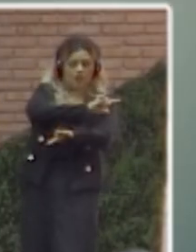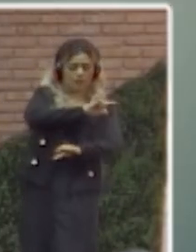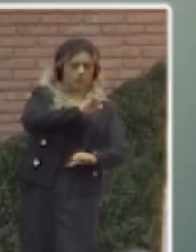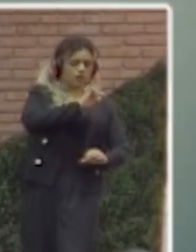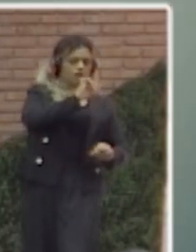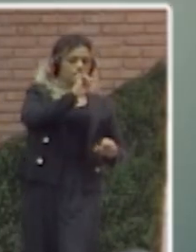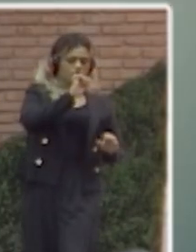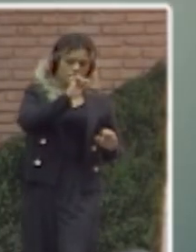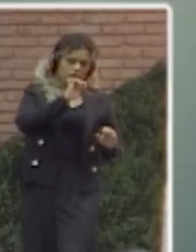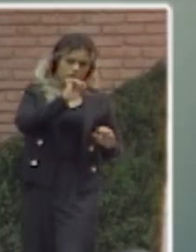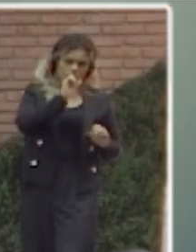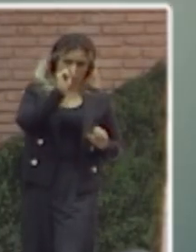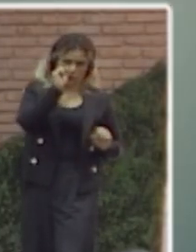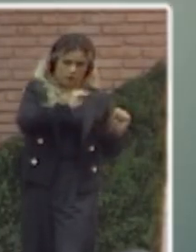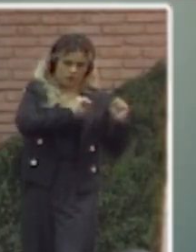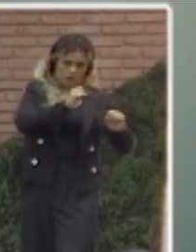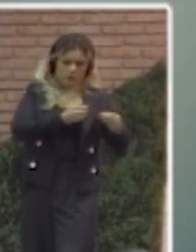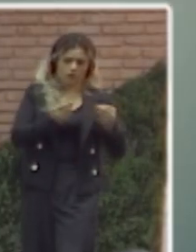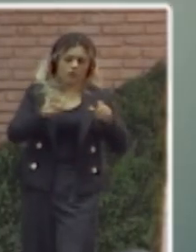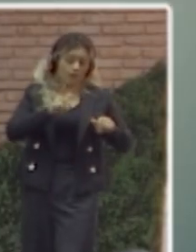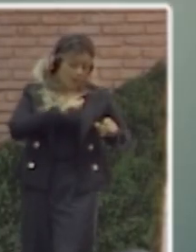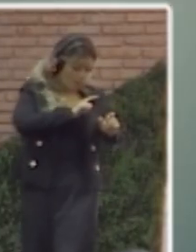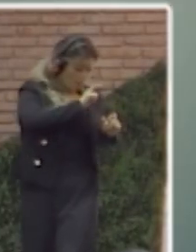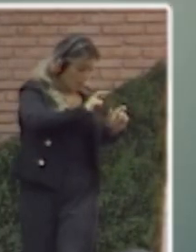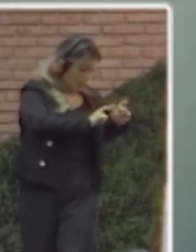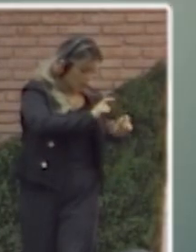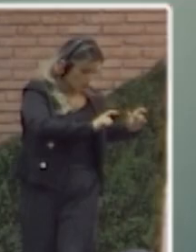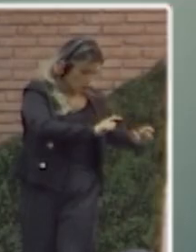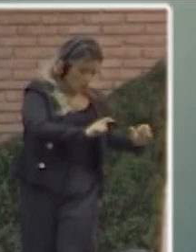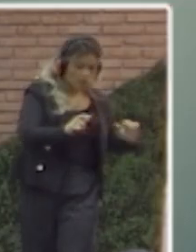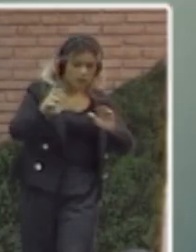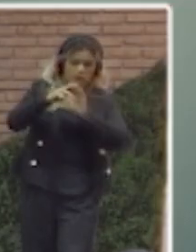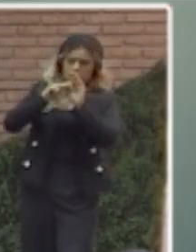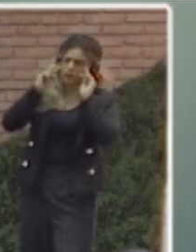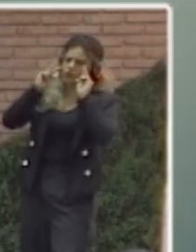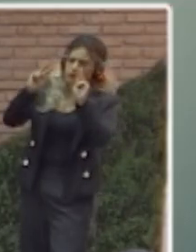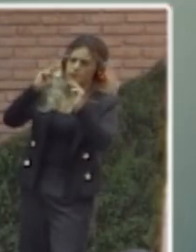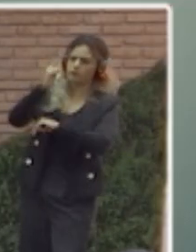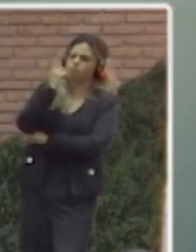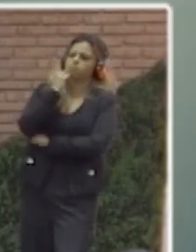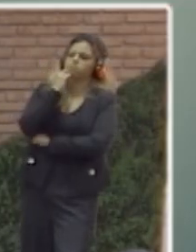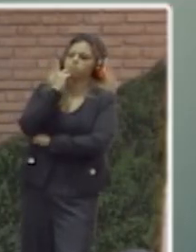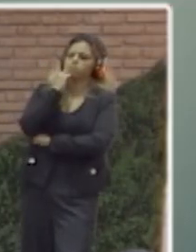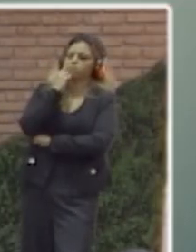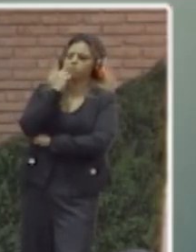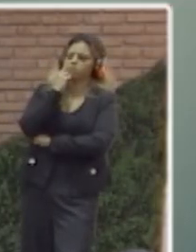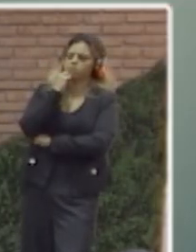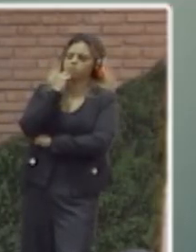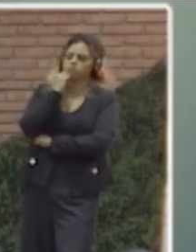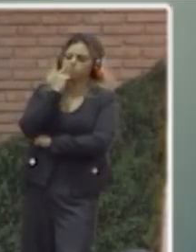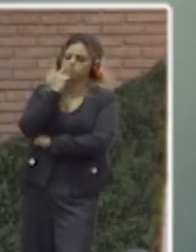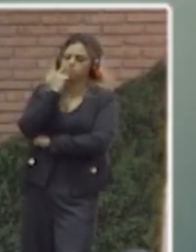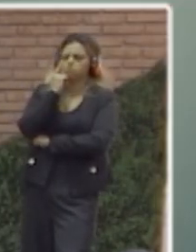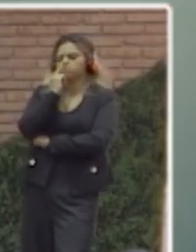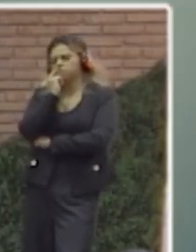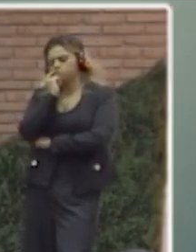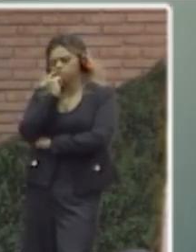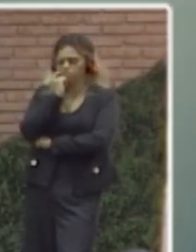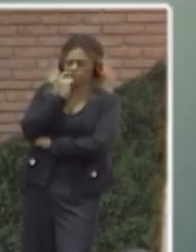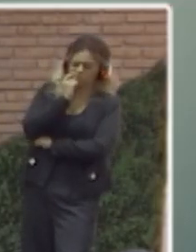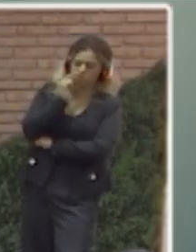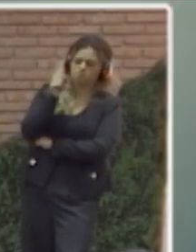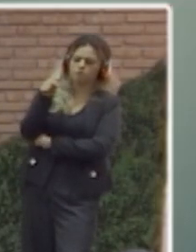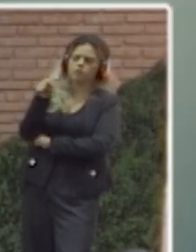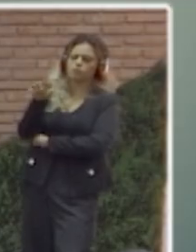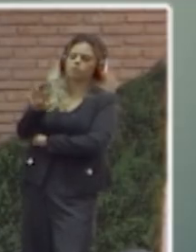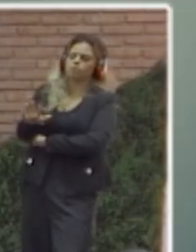na construção, a gente fala de pessoas olhando um projeto e pensando, bom, vamos ver o que a gente pode